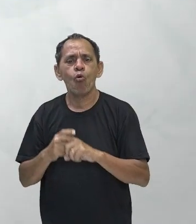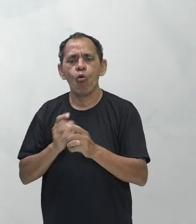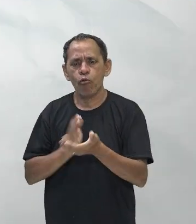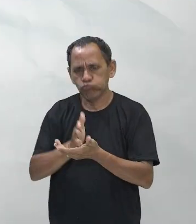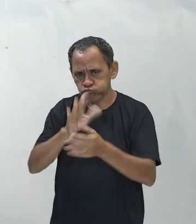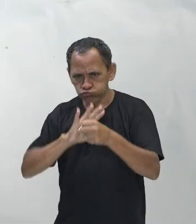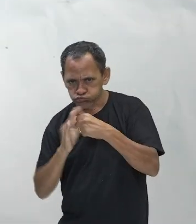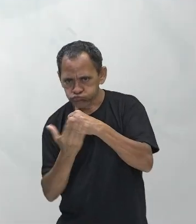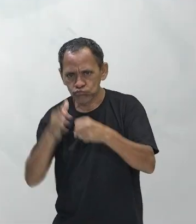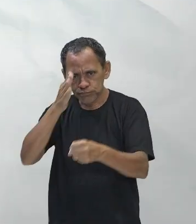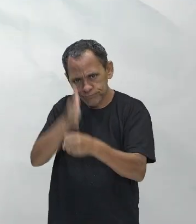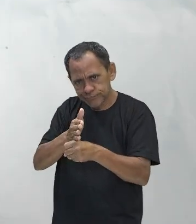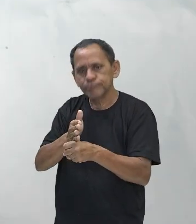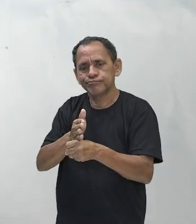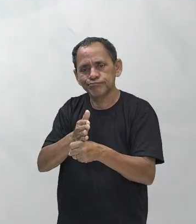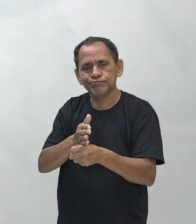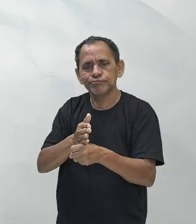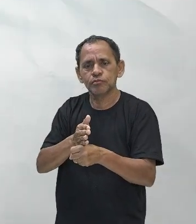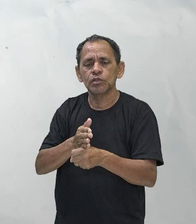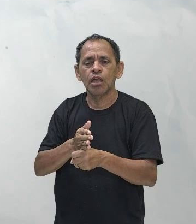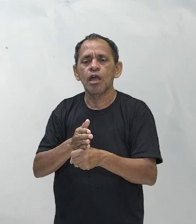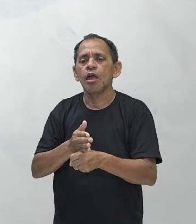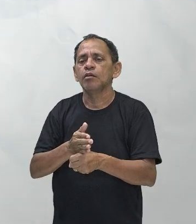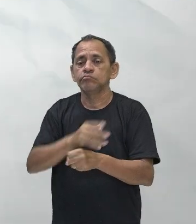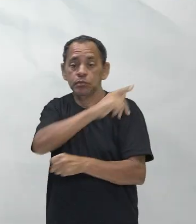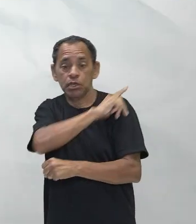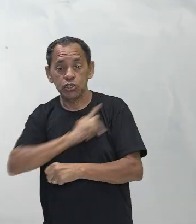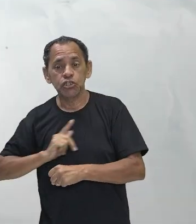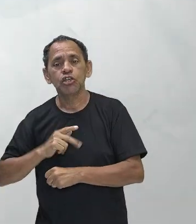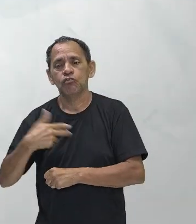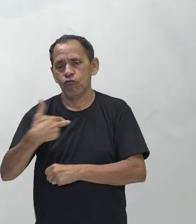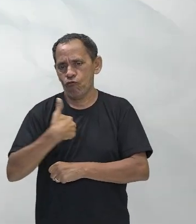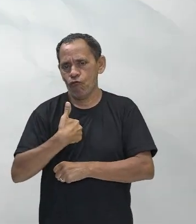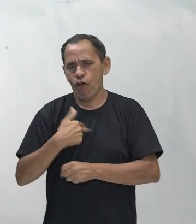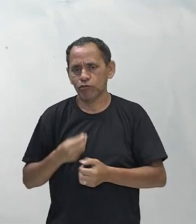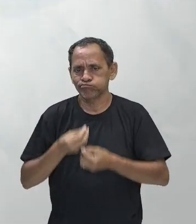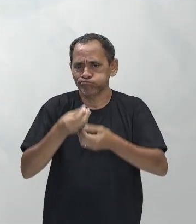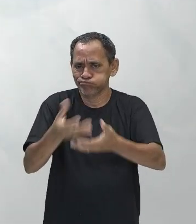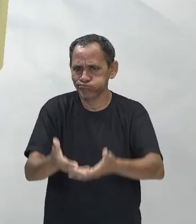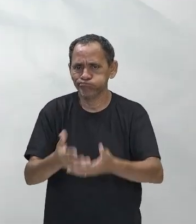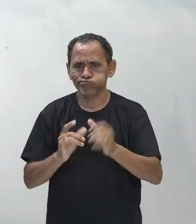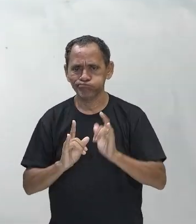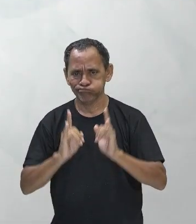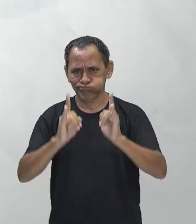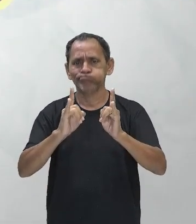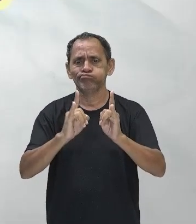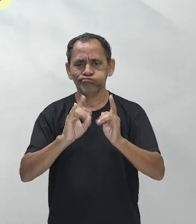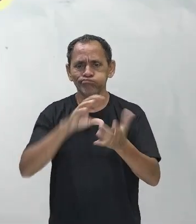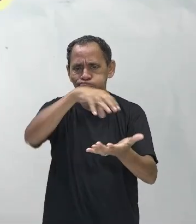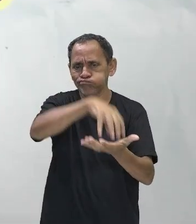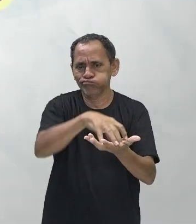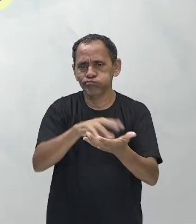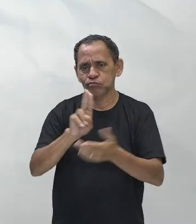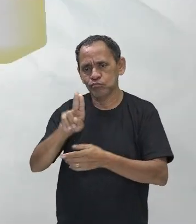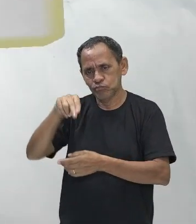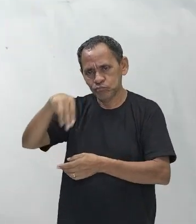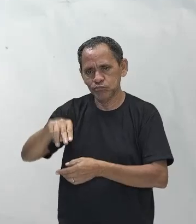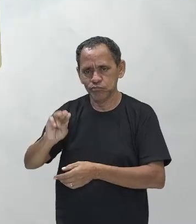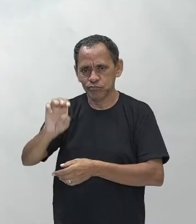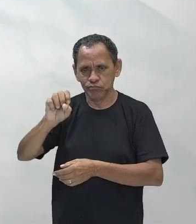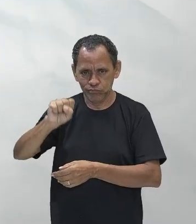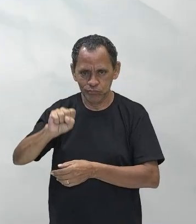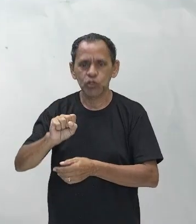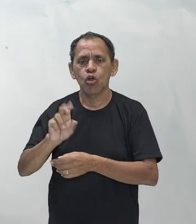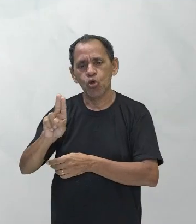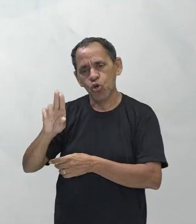Naquele mesmo ano, o presidente Vargas concedeu o prédio ocupado para ser sede da UNE. Fundação da UBES.